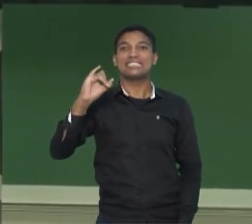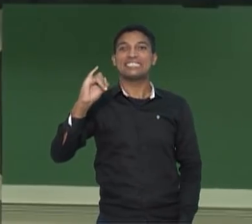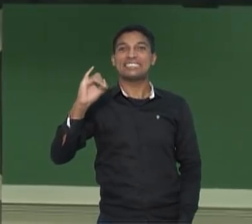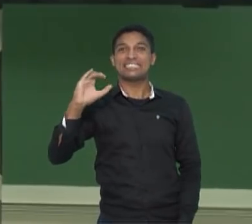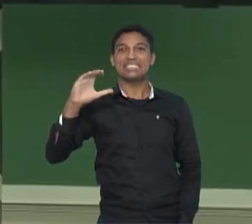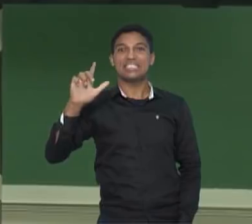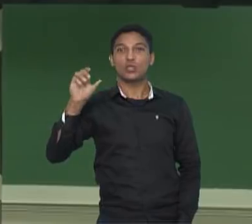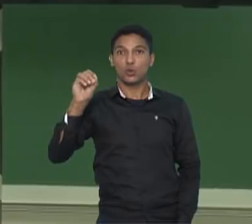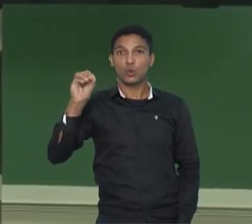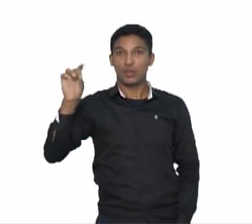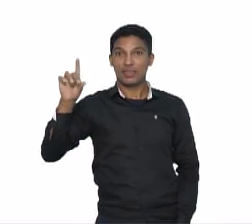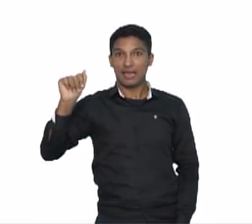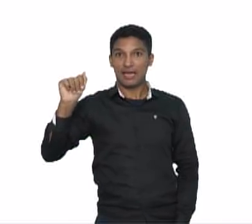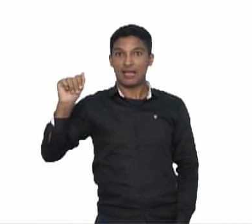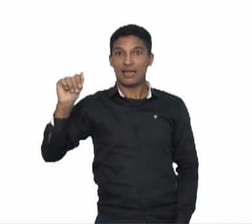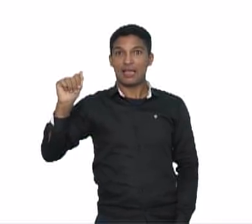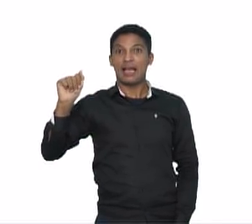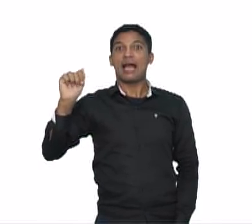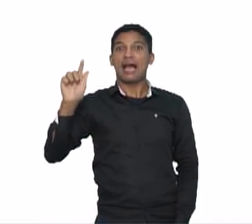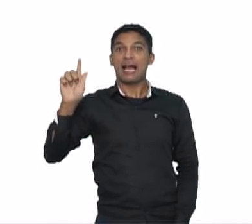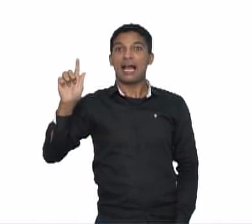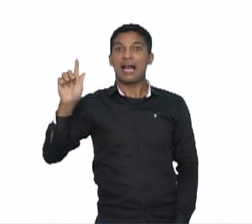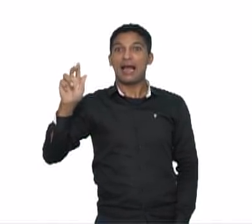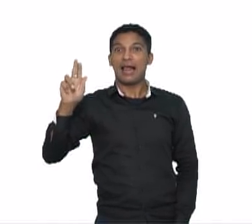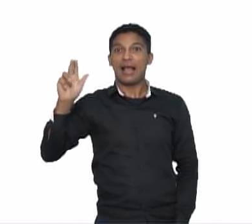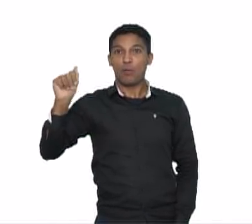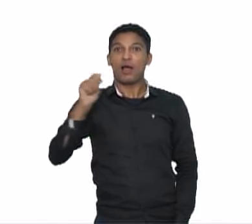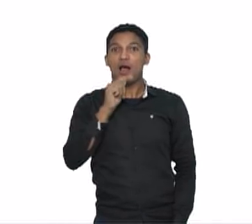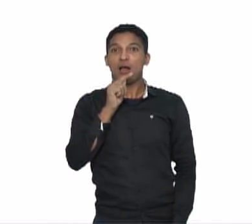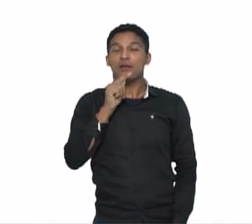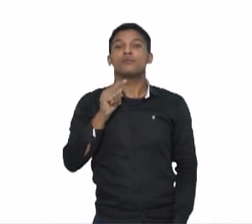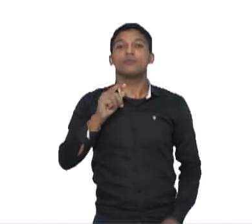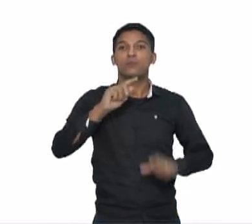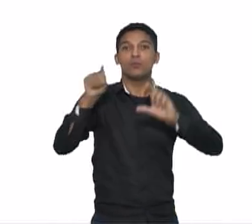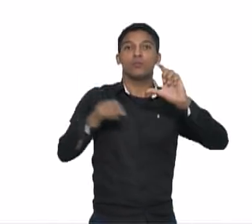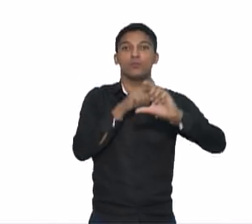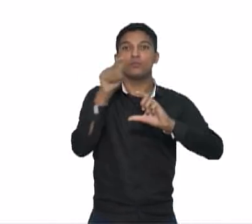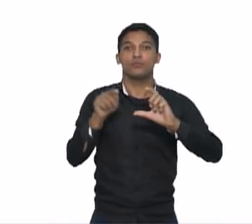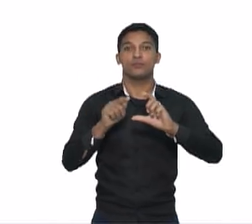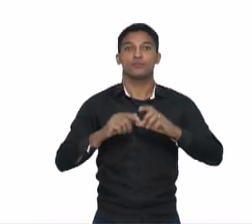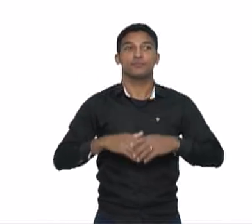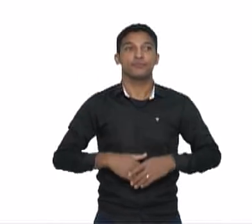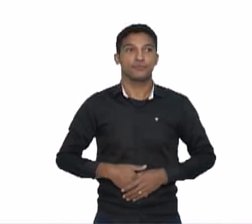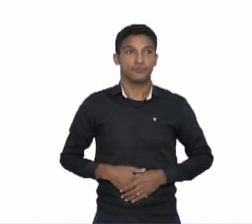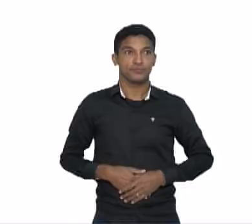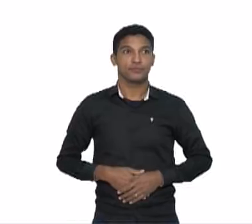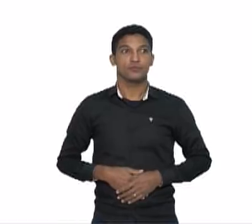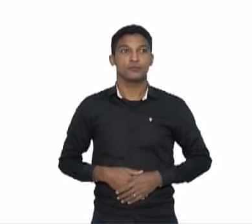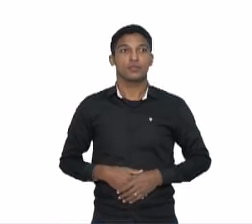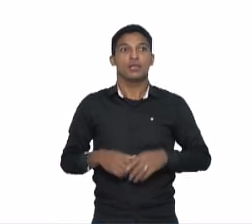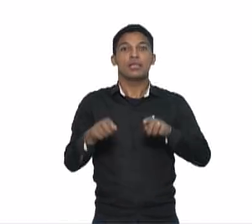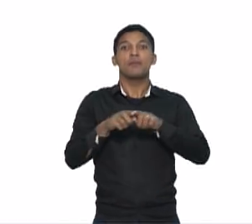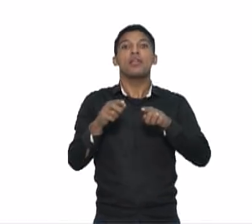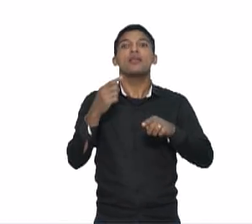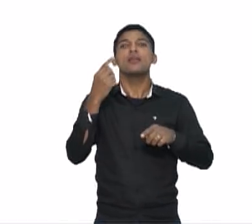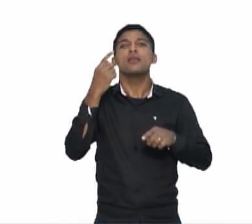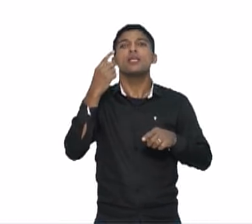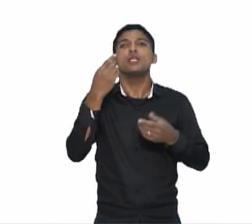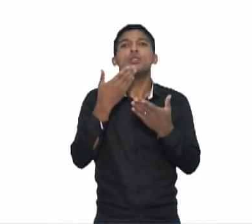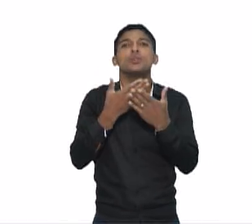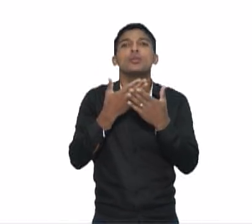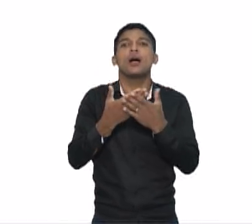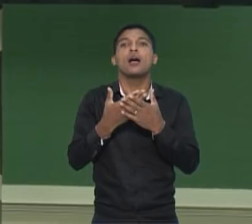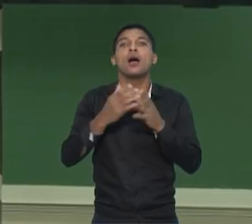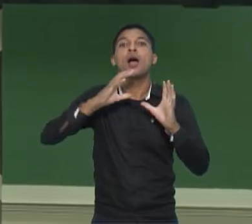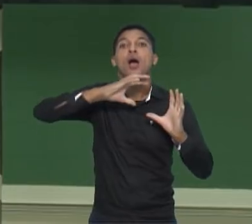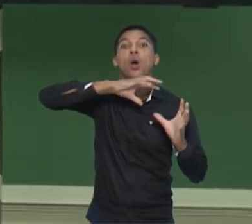Também iremos ver, identificar as formas que a hidrografia, como a água, encontra-se presente em